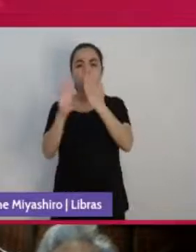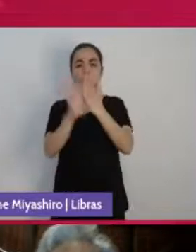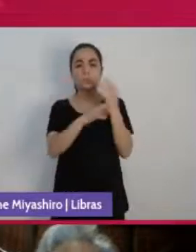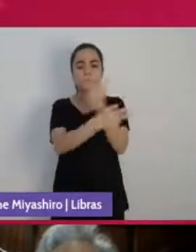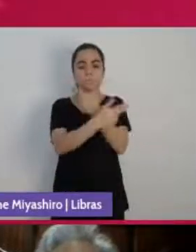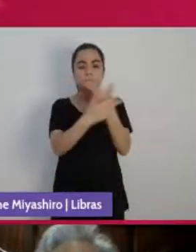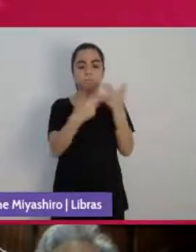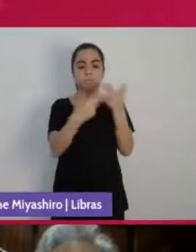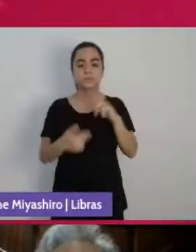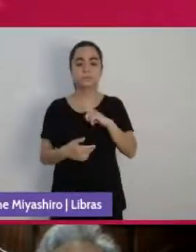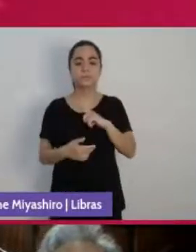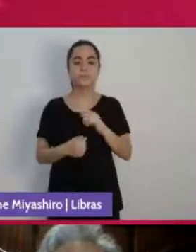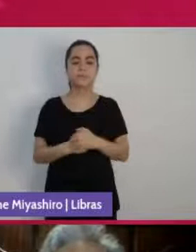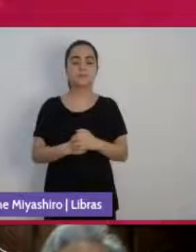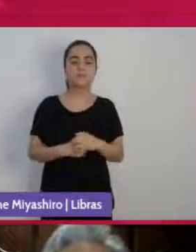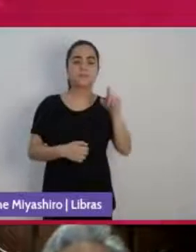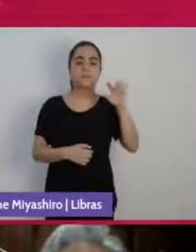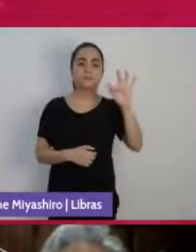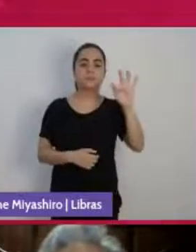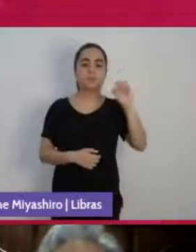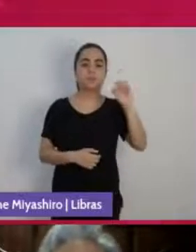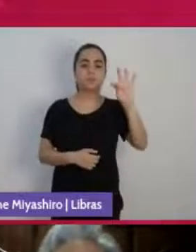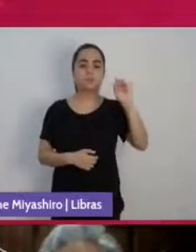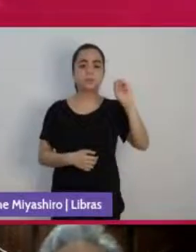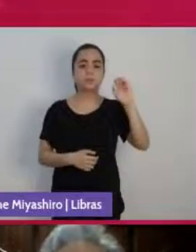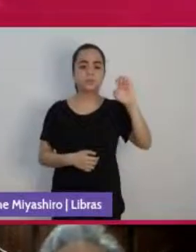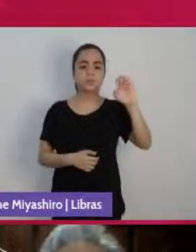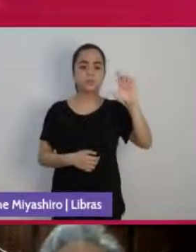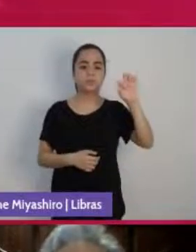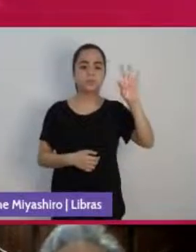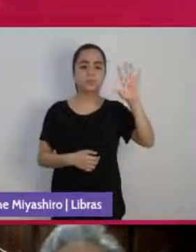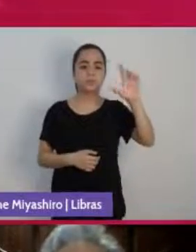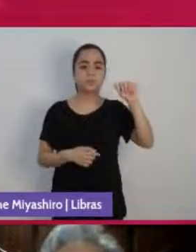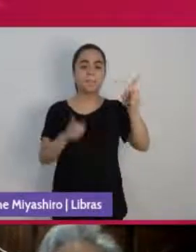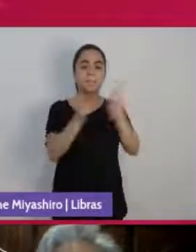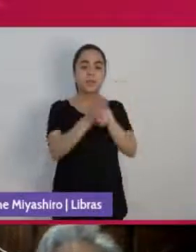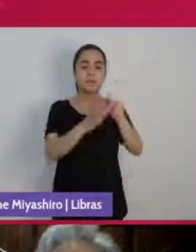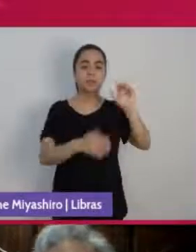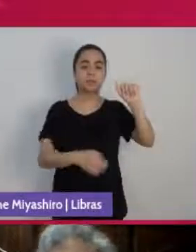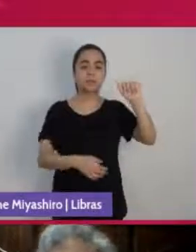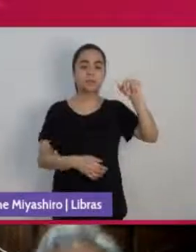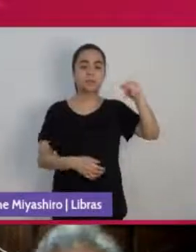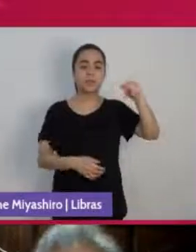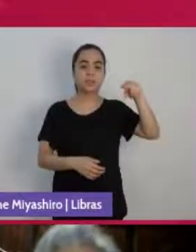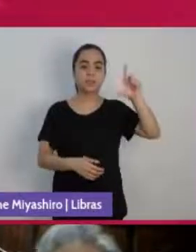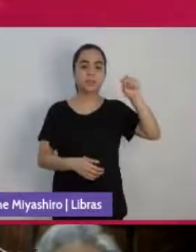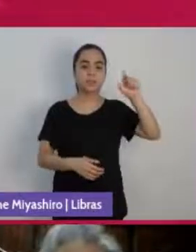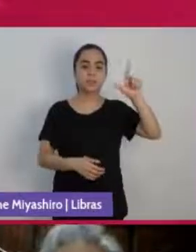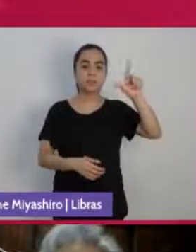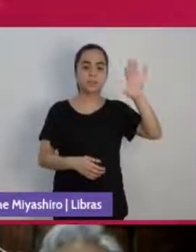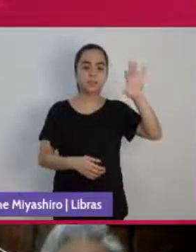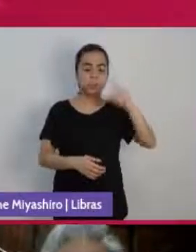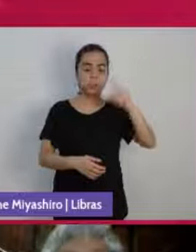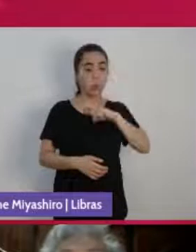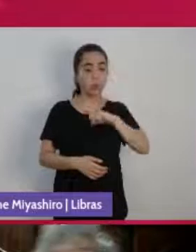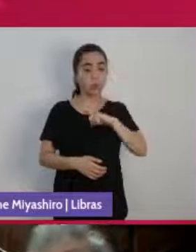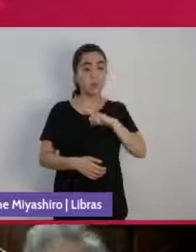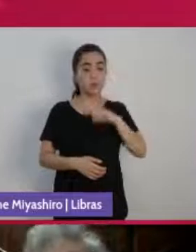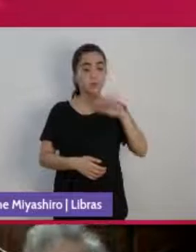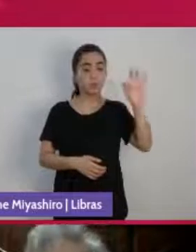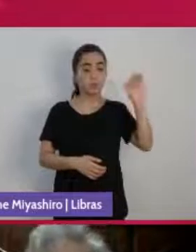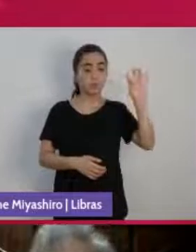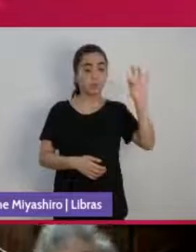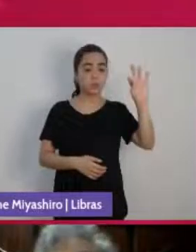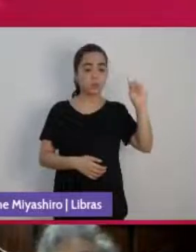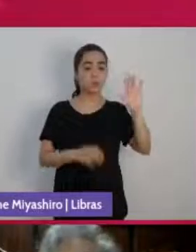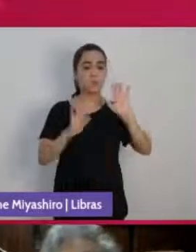A fotocélula você vai encontrar nesse equipamento aqui. Esse daqui tem fotocélula? Tem, mas eu não preciso me